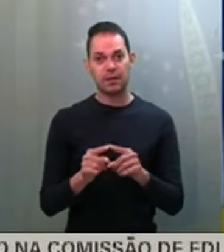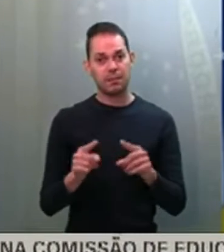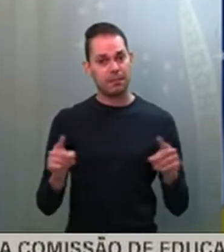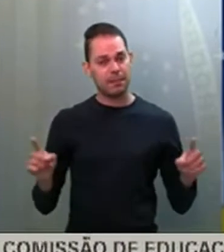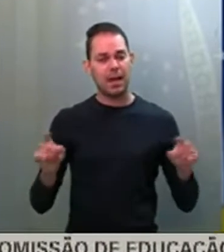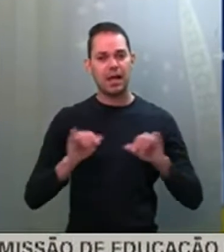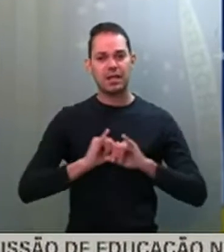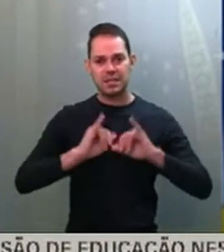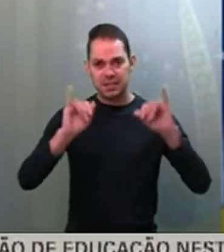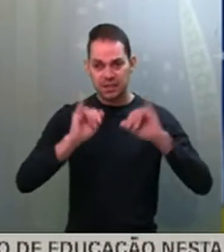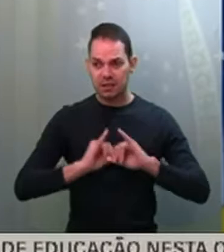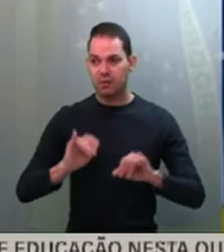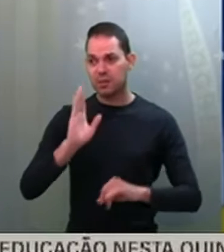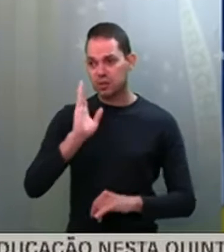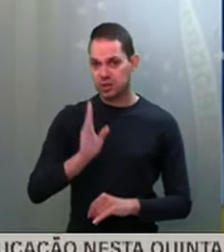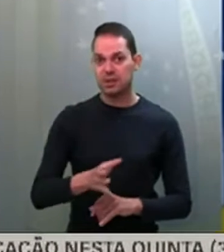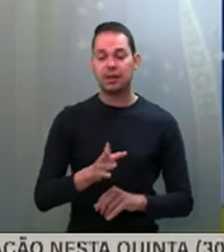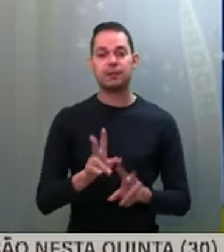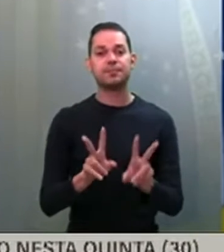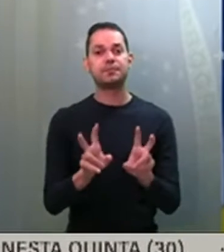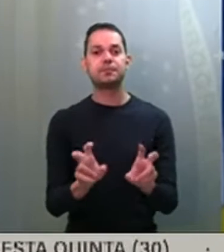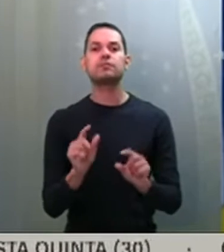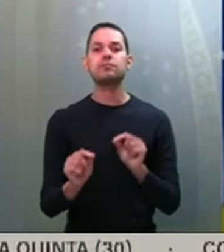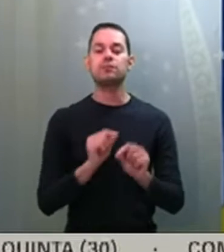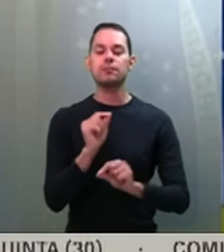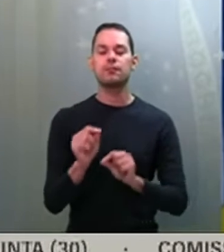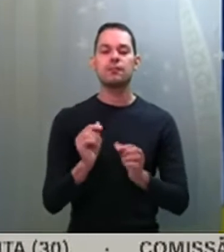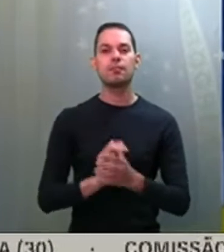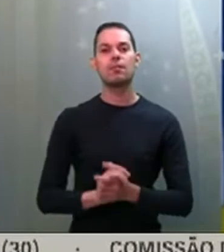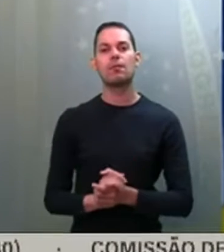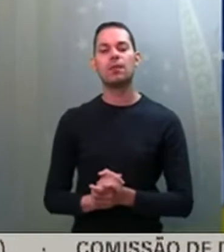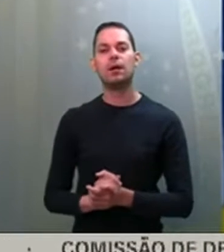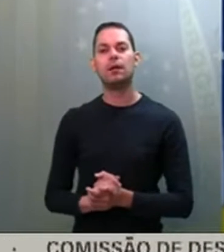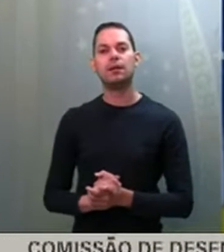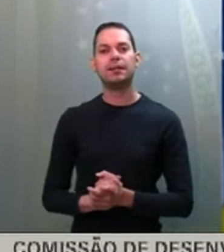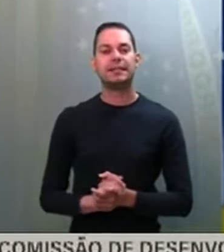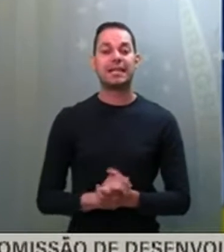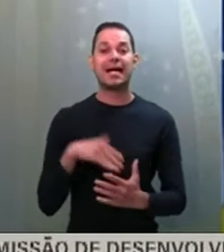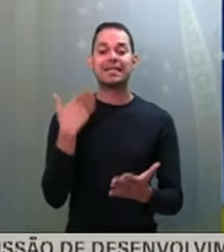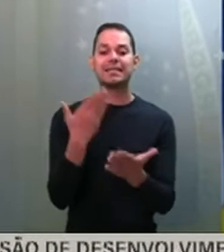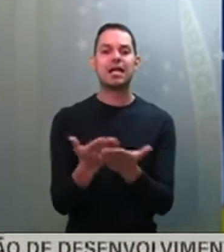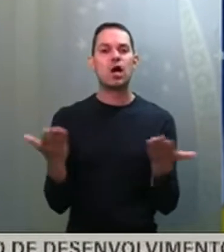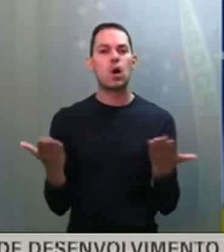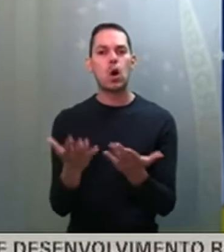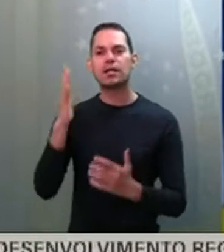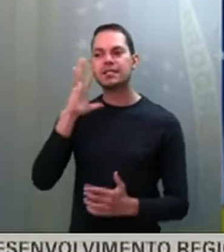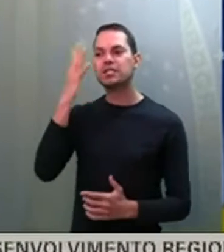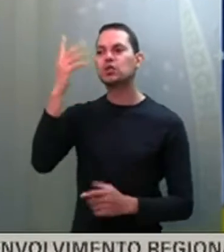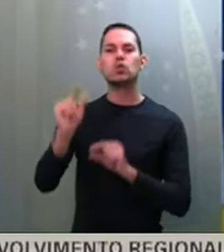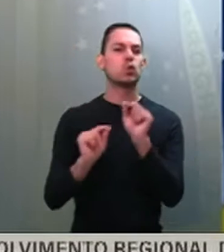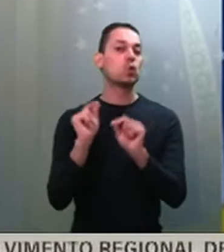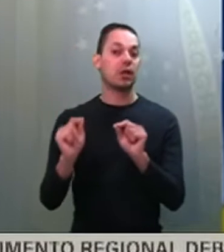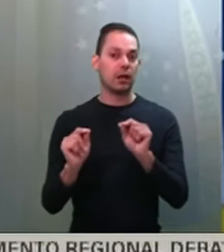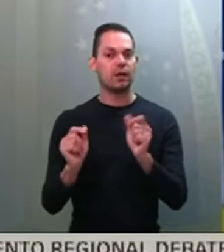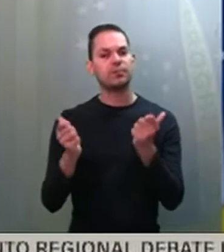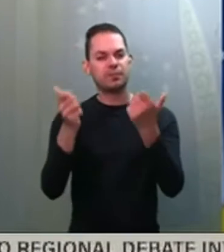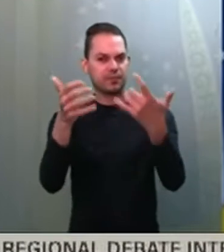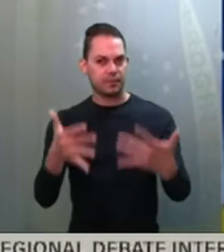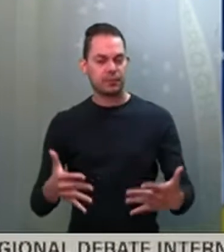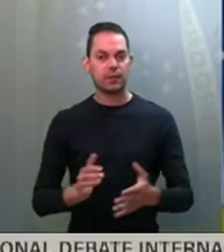informações sobre o que foi decidido até agora o que aconteceu até agora